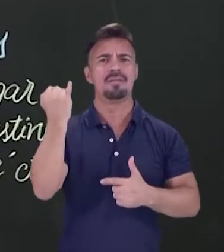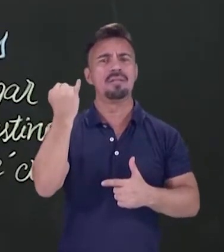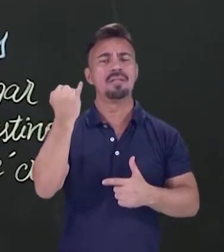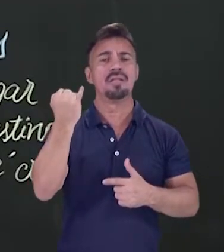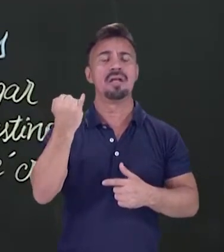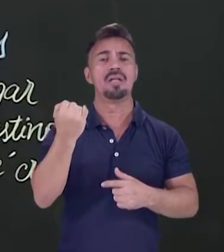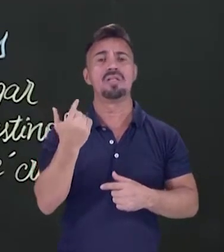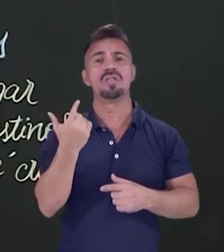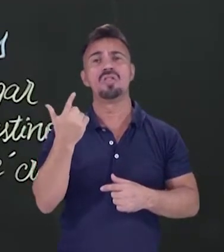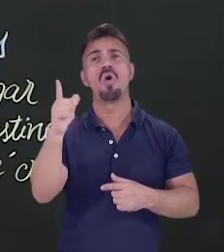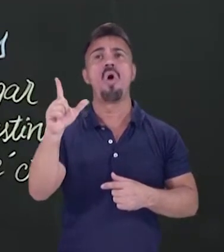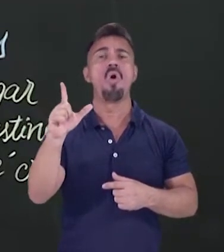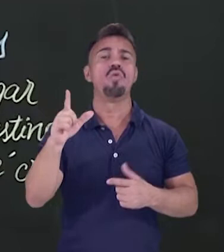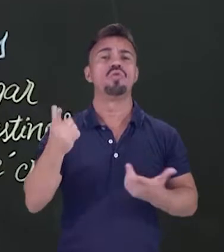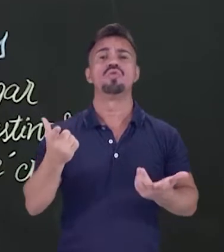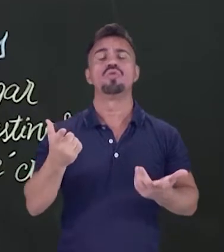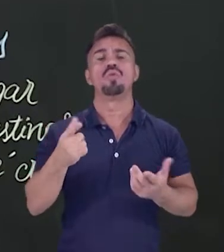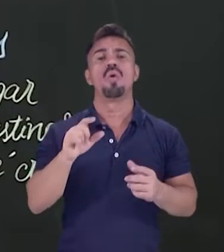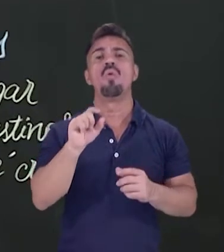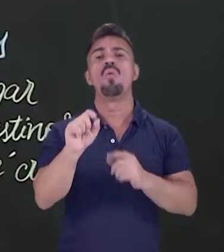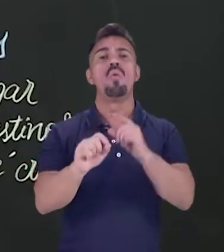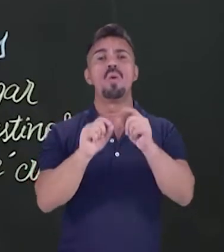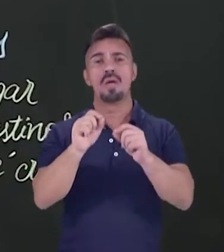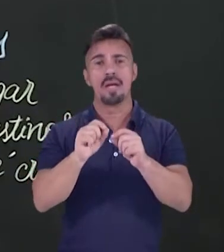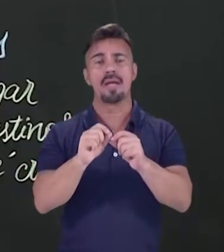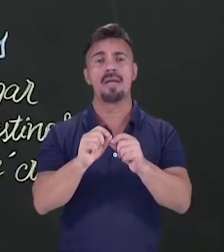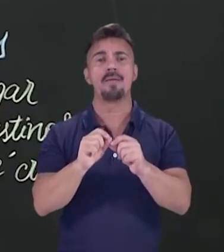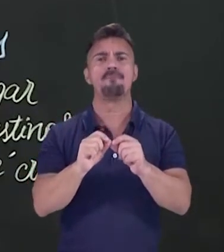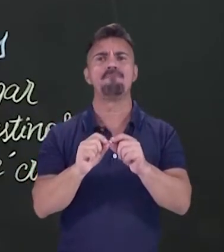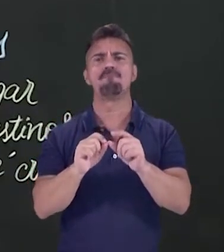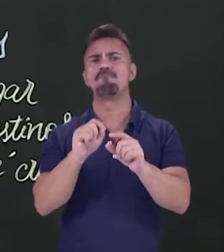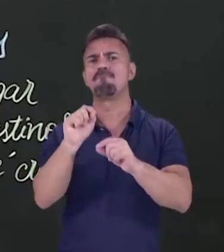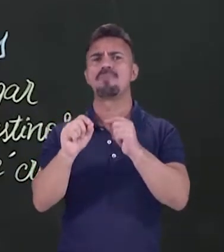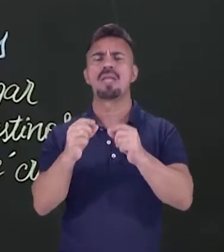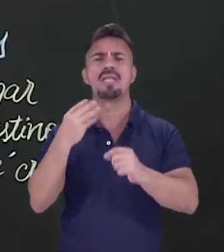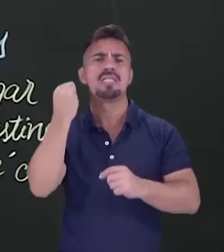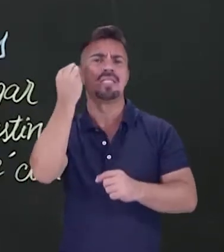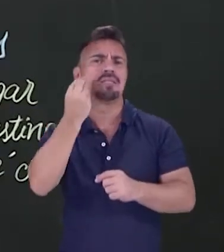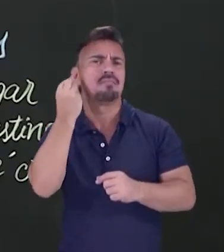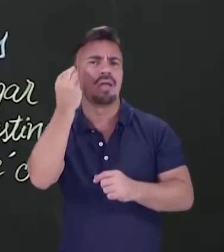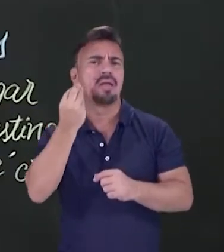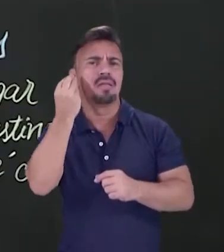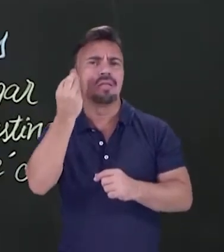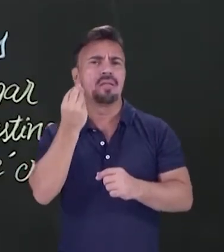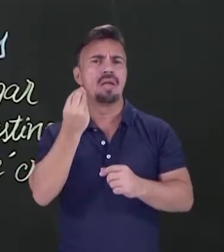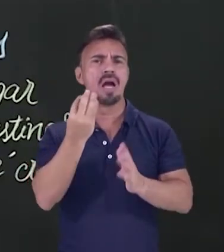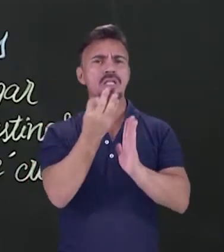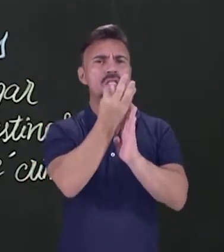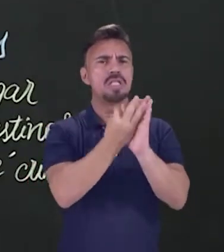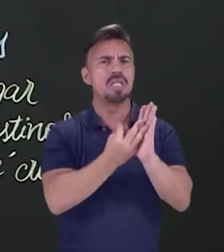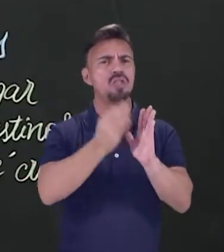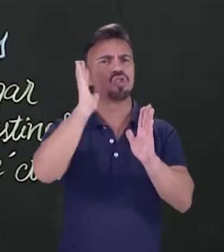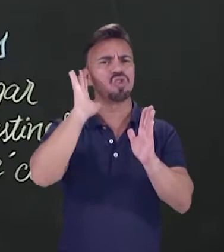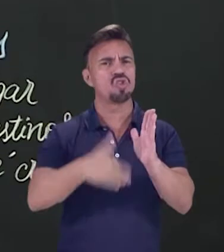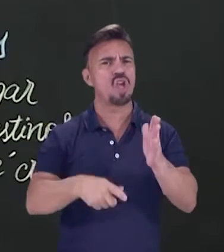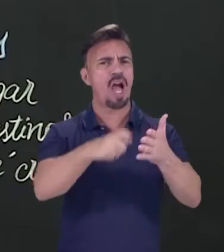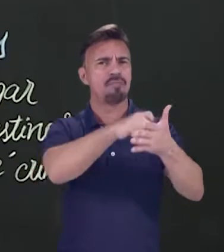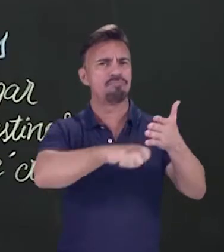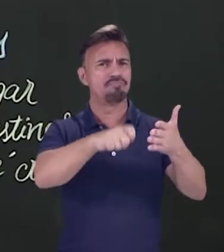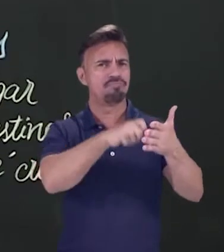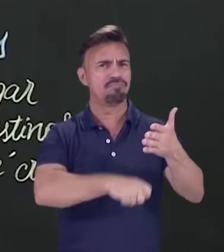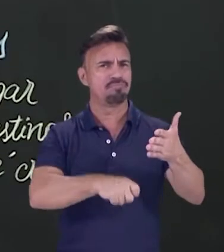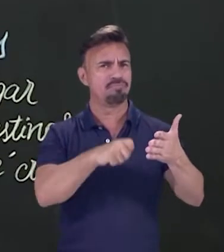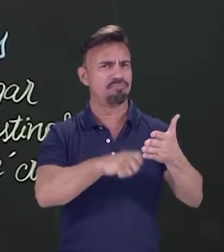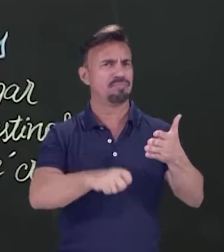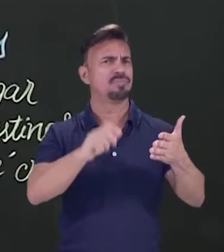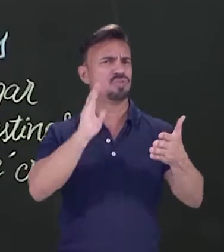também. Outro recurso argumentativo muito comum é recorrer à voz, recorrer à experiência, recorrer a um texto de alguém que tenha mais propriedade para falar